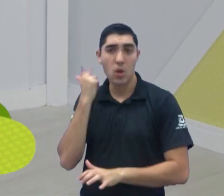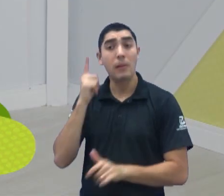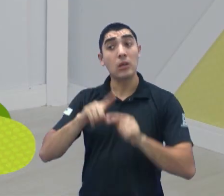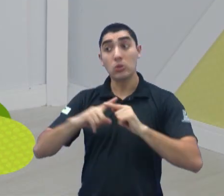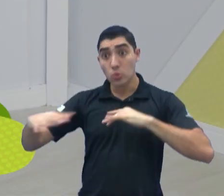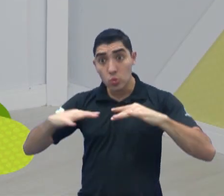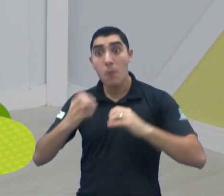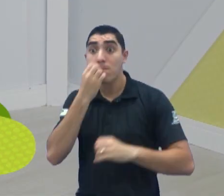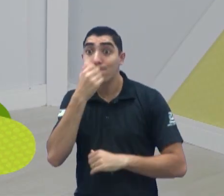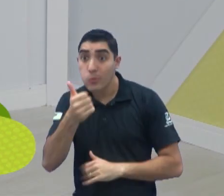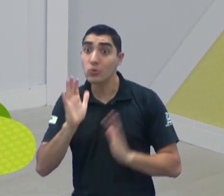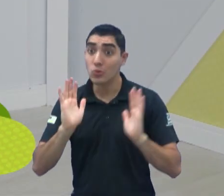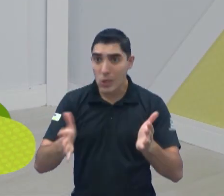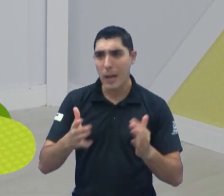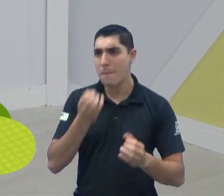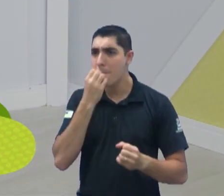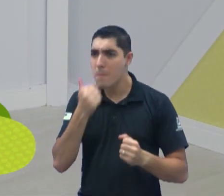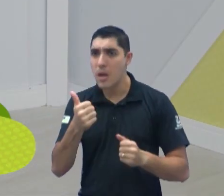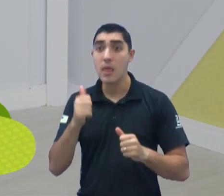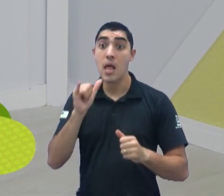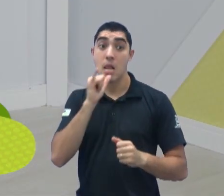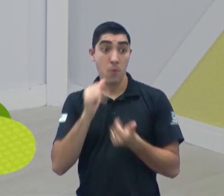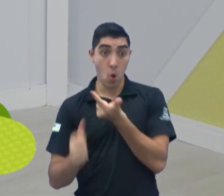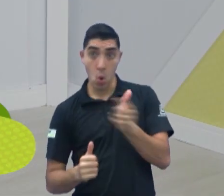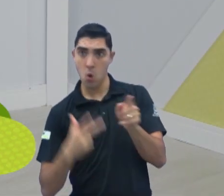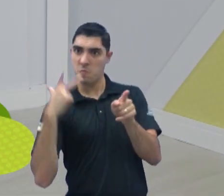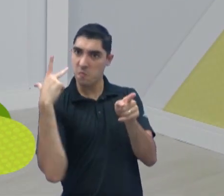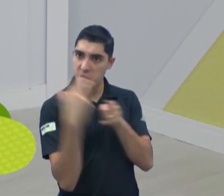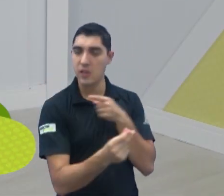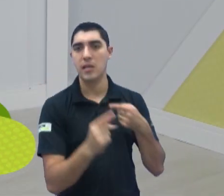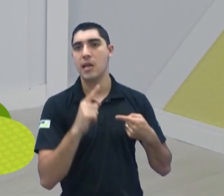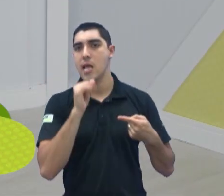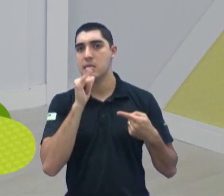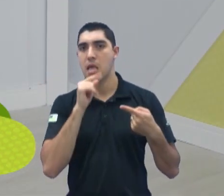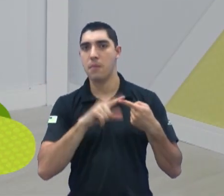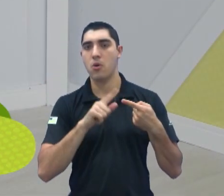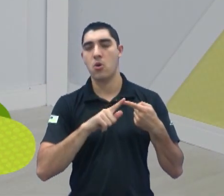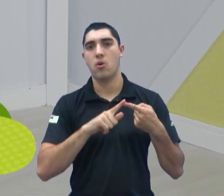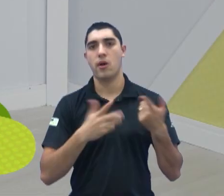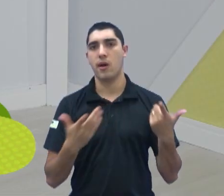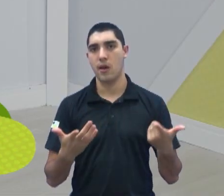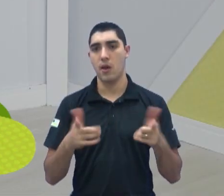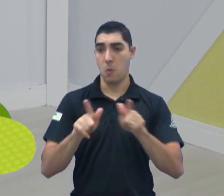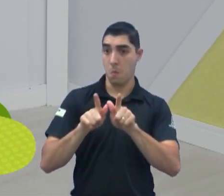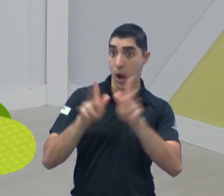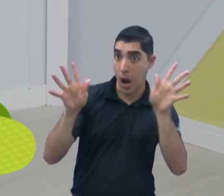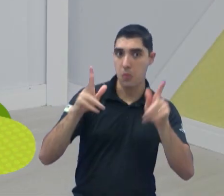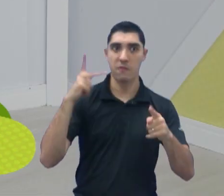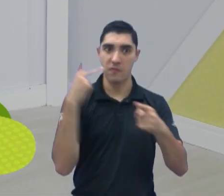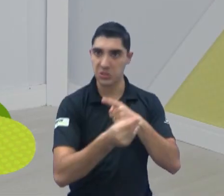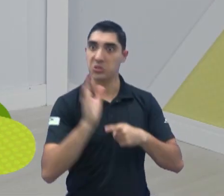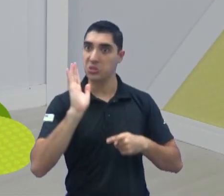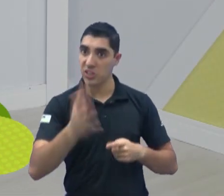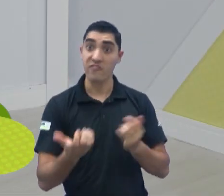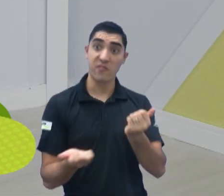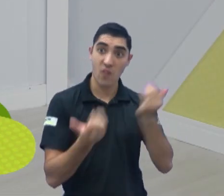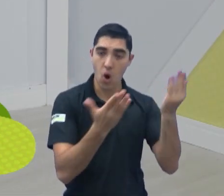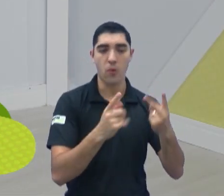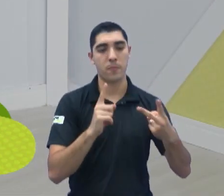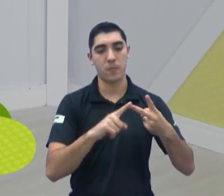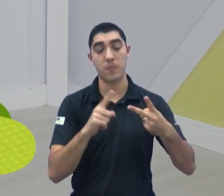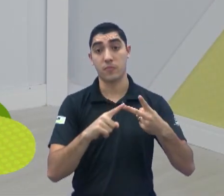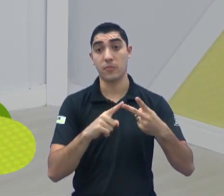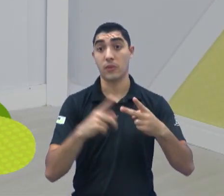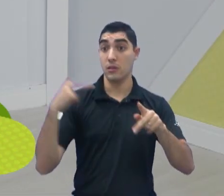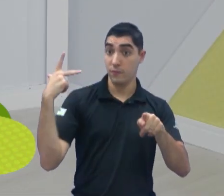segurar alguns resultados, teve vitórias expressivas, como por exemplo, contra o Guarulhos, fora de casa. A última em casa foi